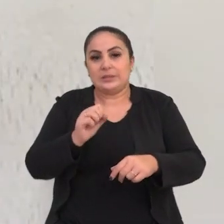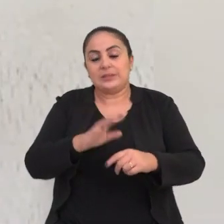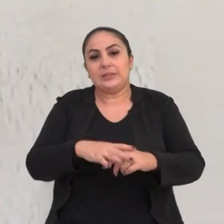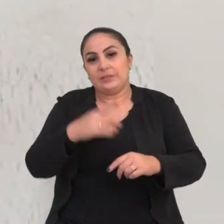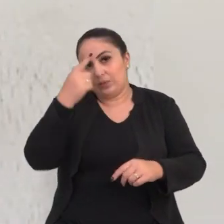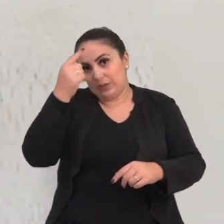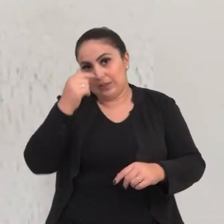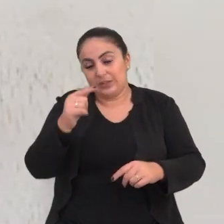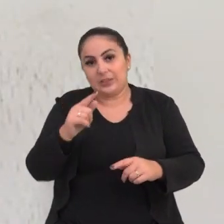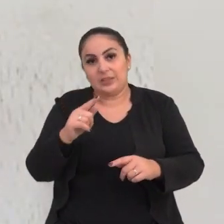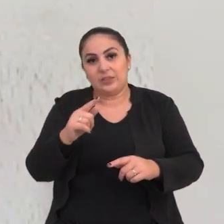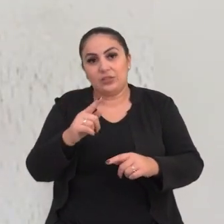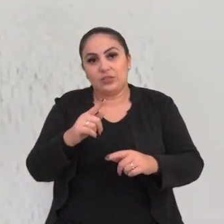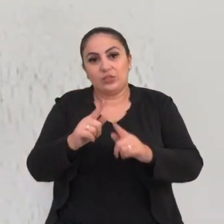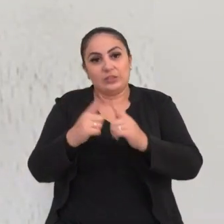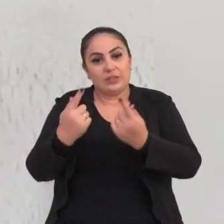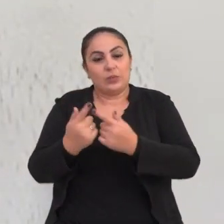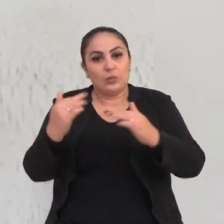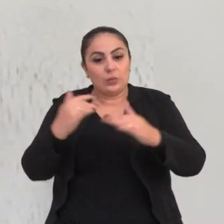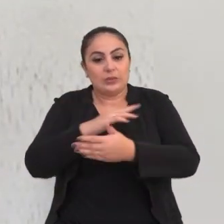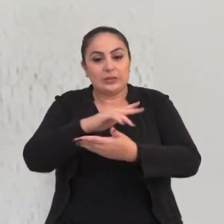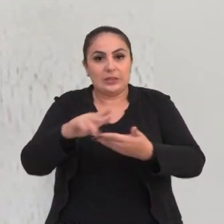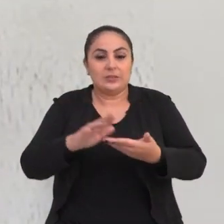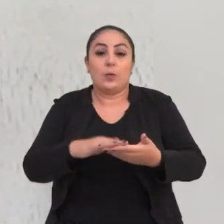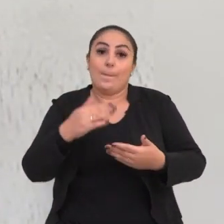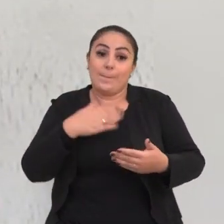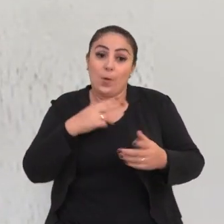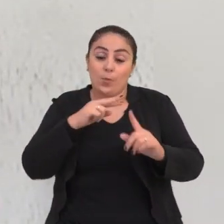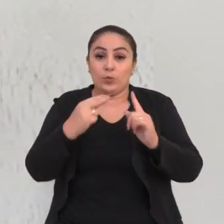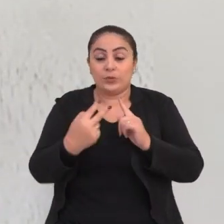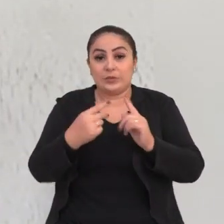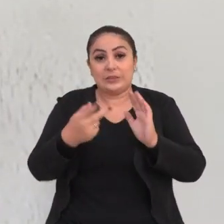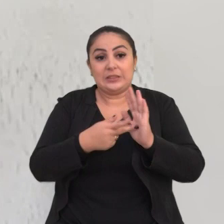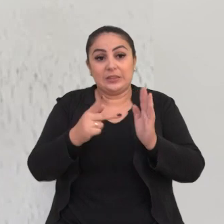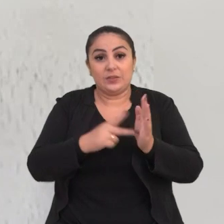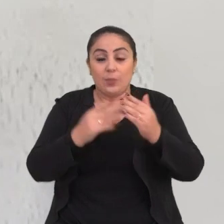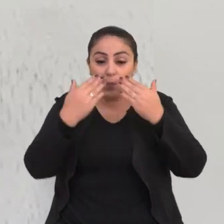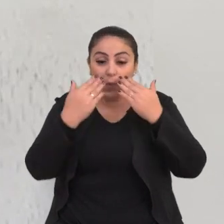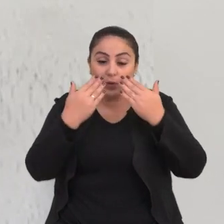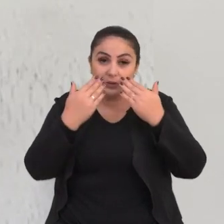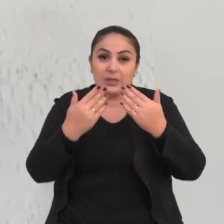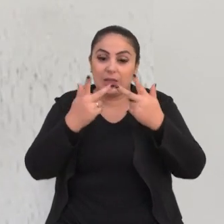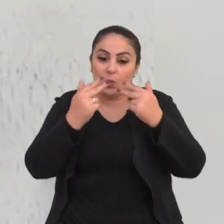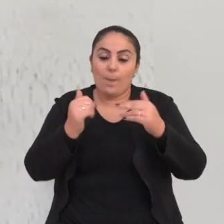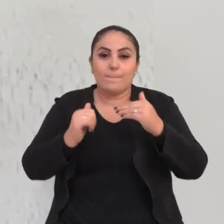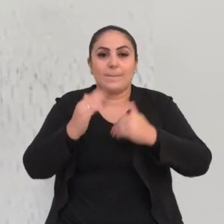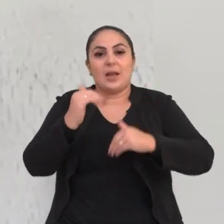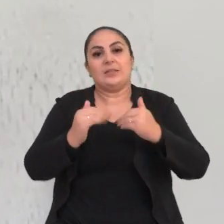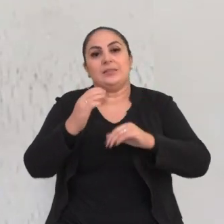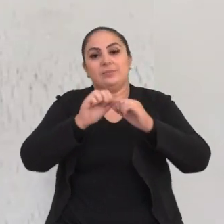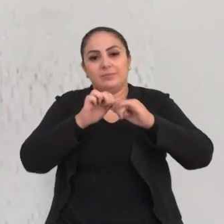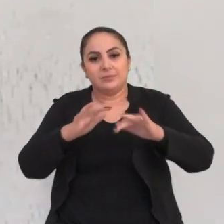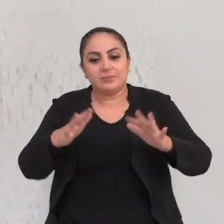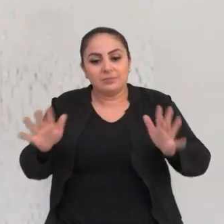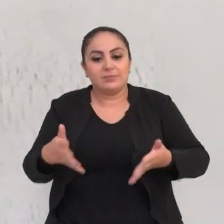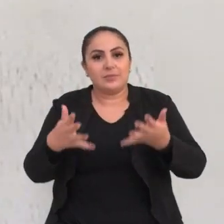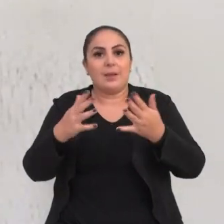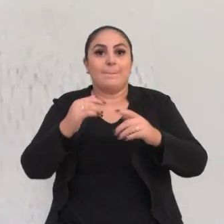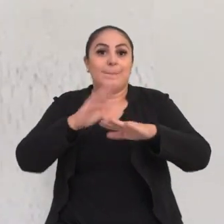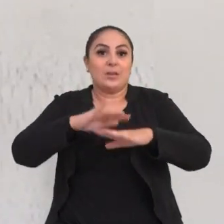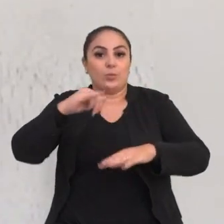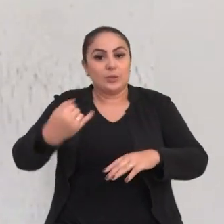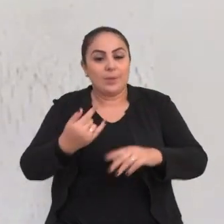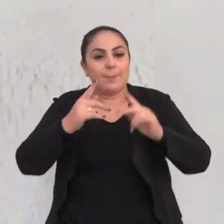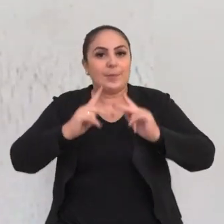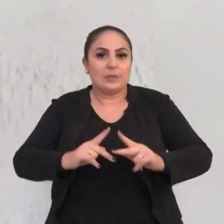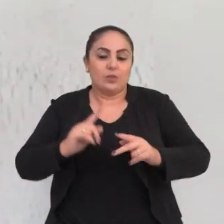Educação e Gestão no Trânsito. No meu ver, isso significa dar né, dar mais vazão, dar mais vez